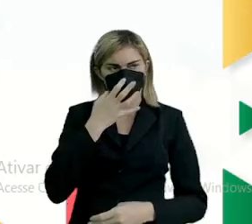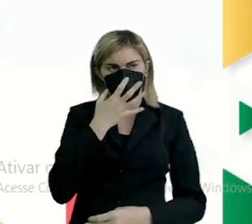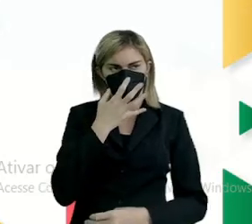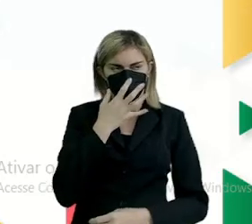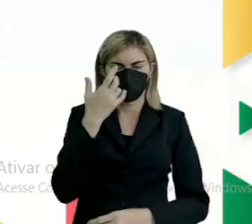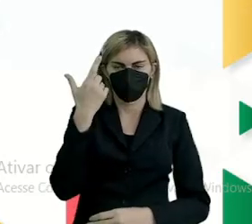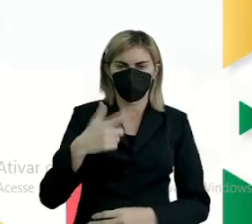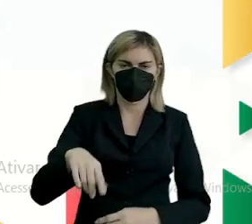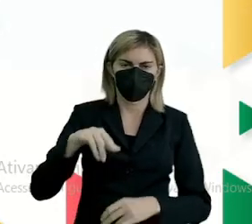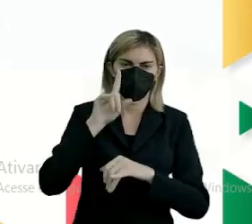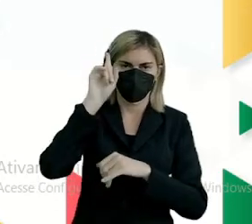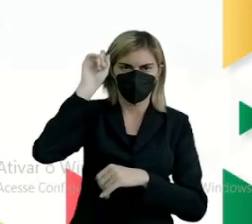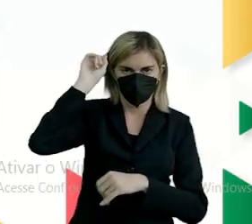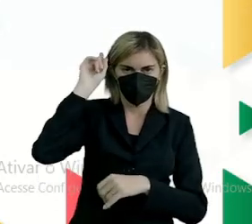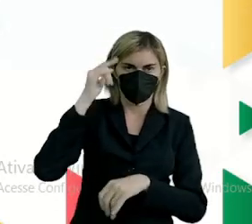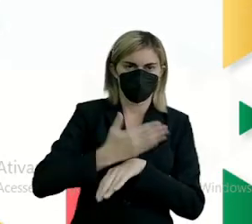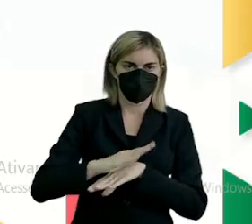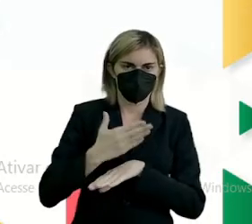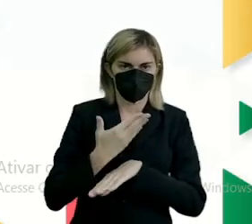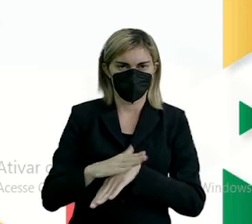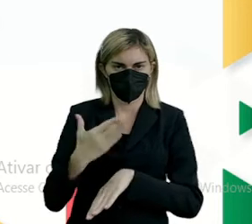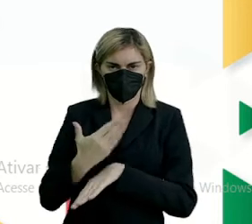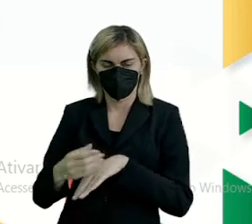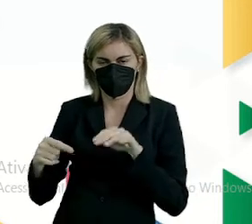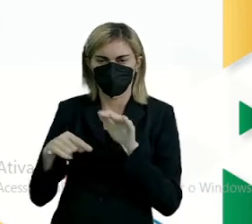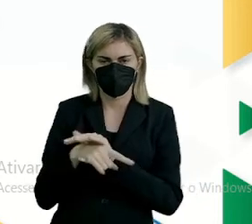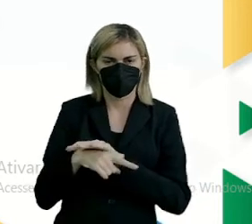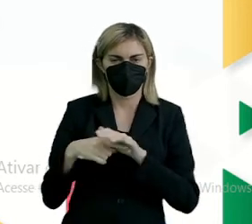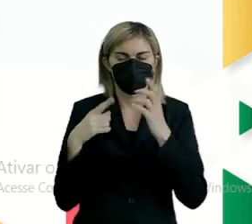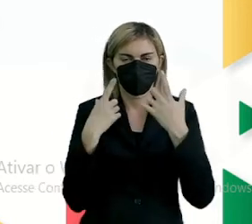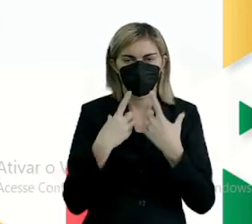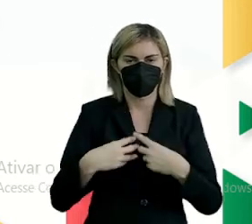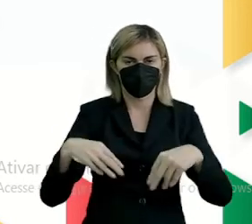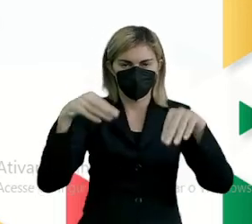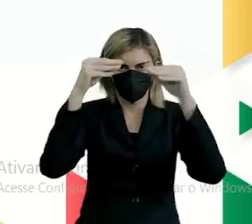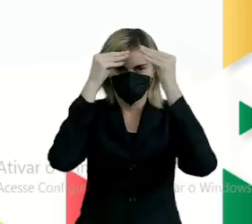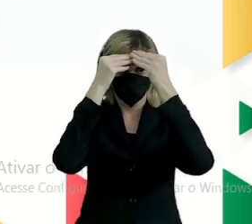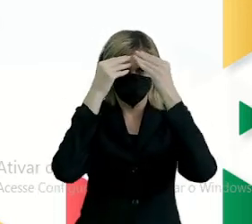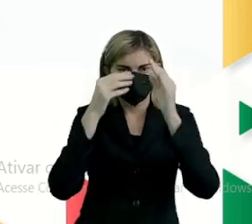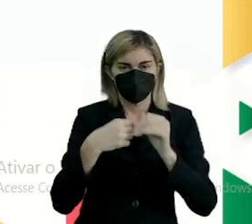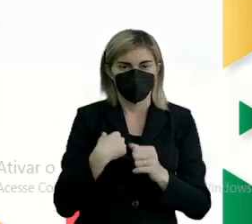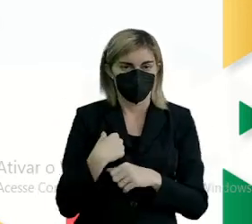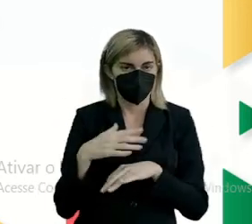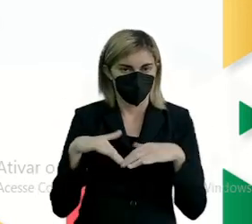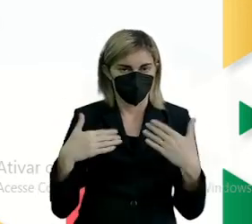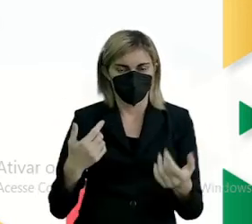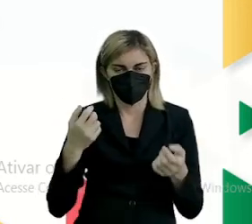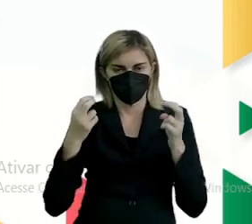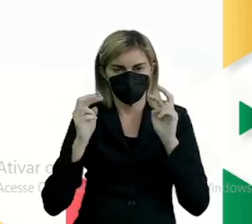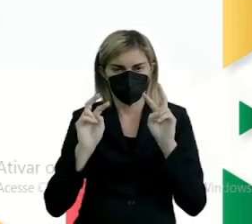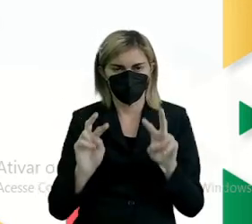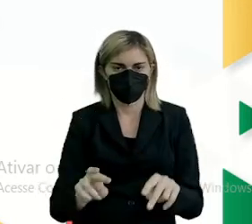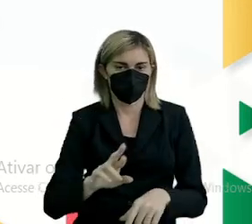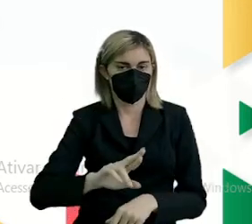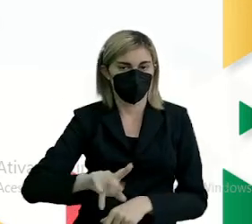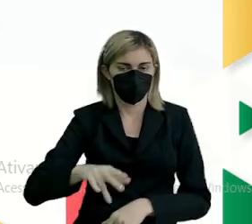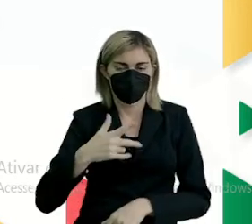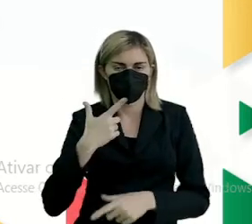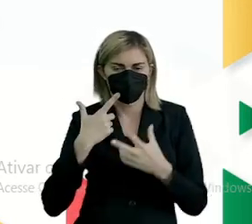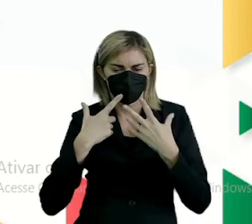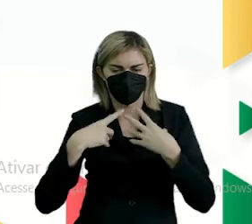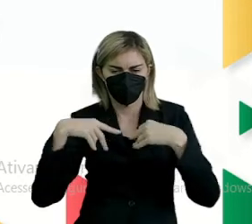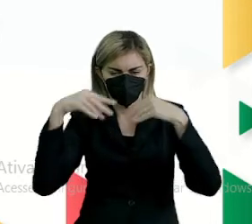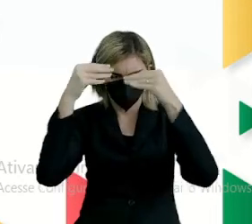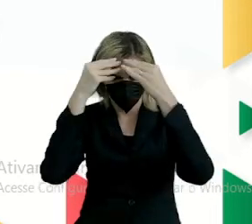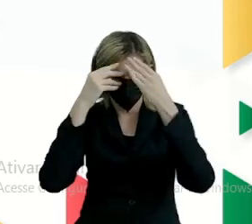mais uma vez, olha esse exercício, analisar a linguagem, certo? Então vejam só que não é a linguagem só